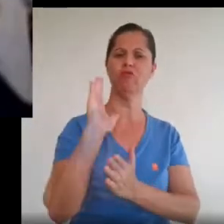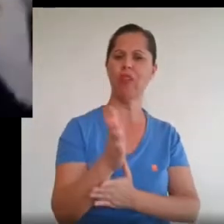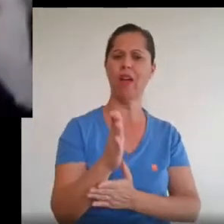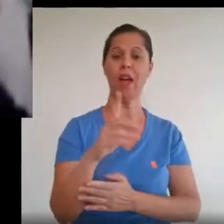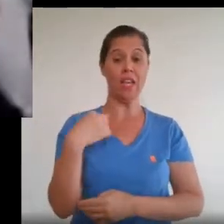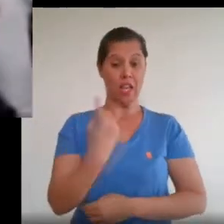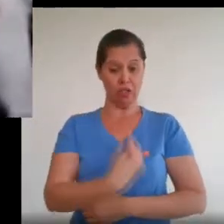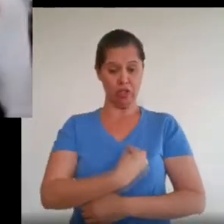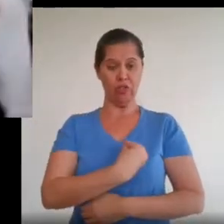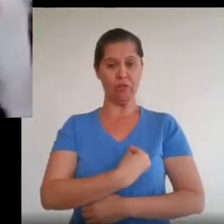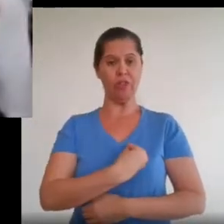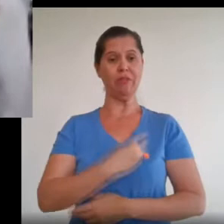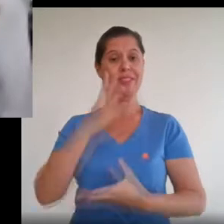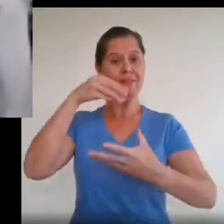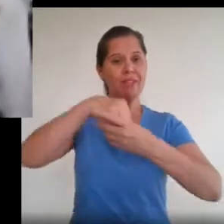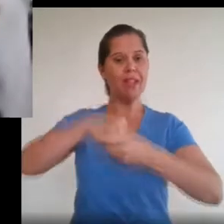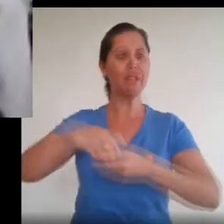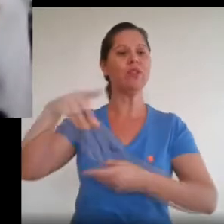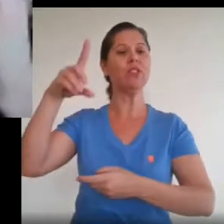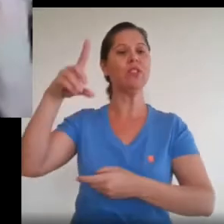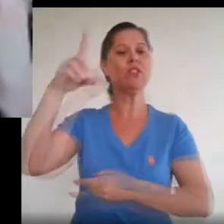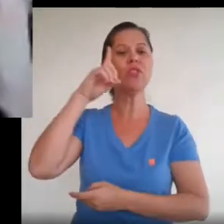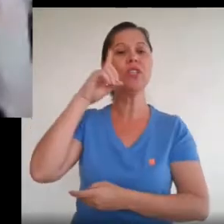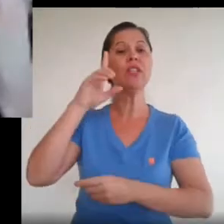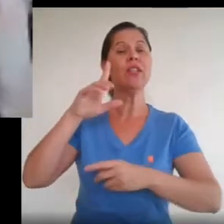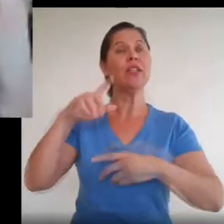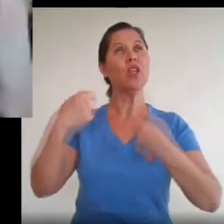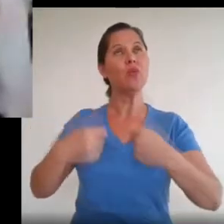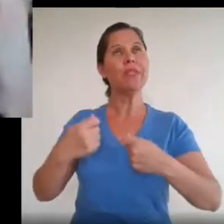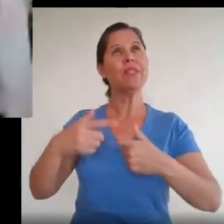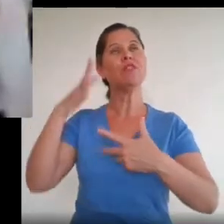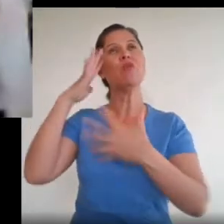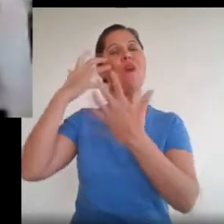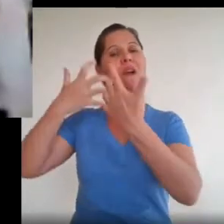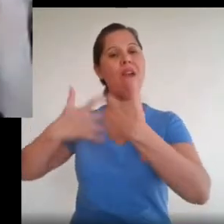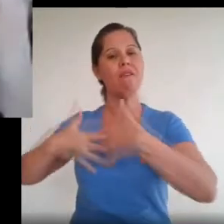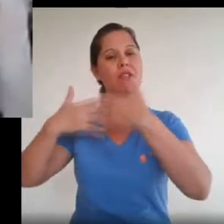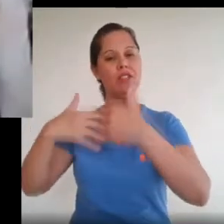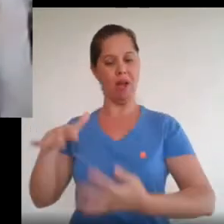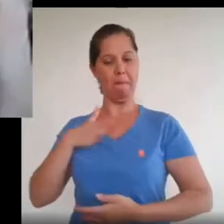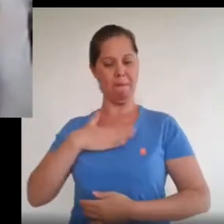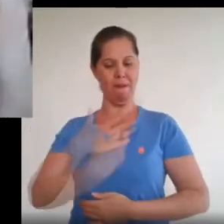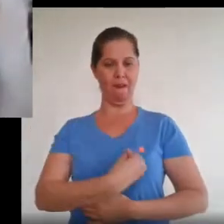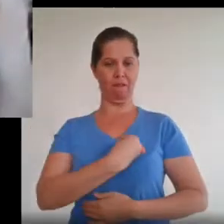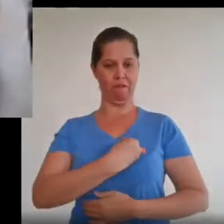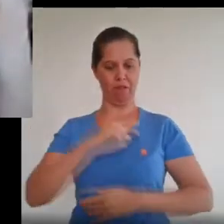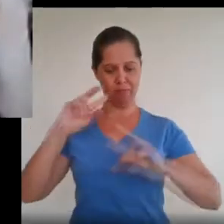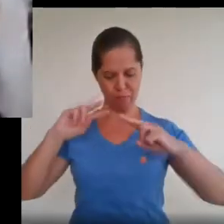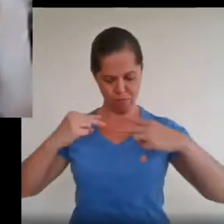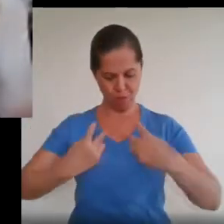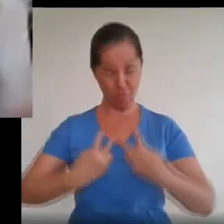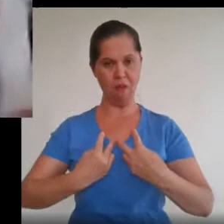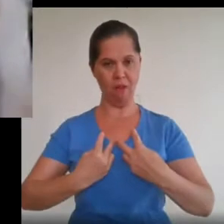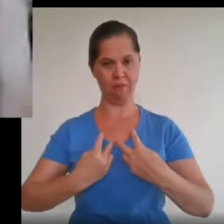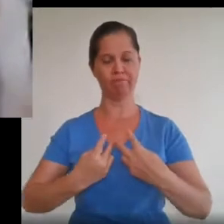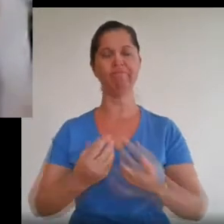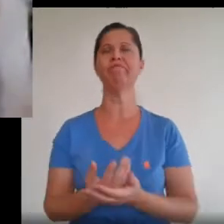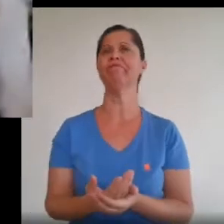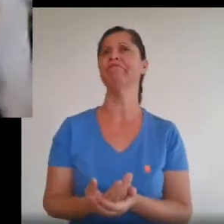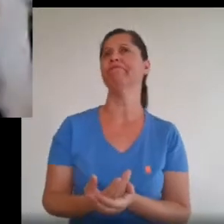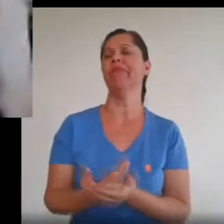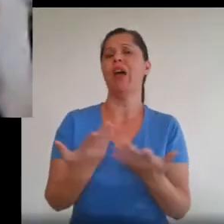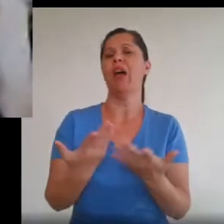e é sempre a partir desse cotidiano que eu tenho que estar pensando a nossa vida. Então, veja, o que as